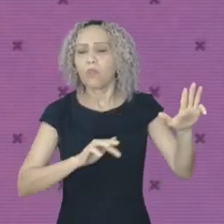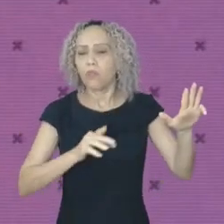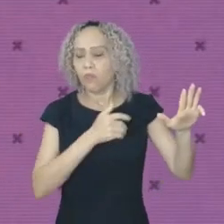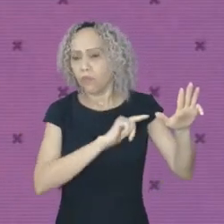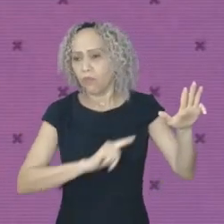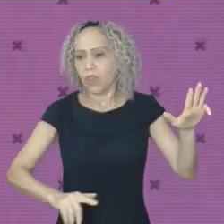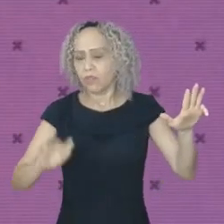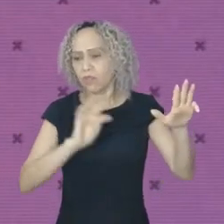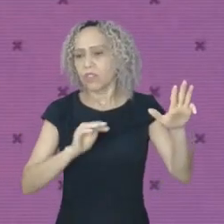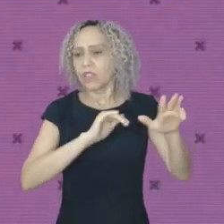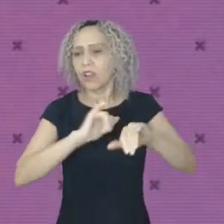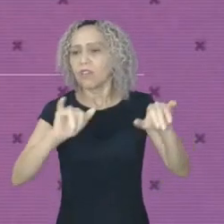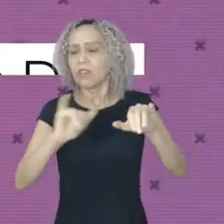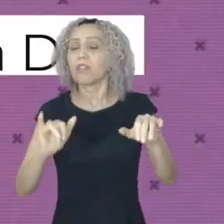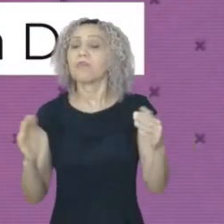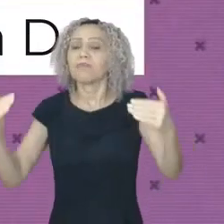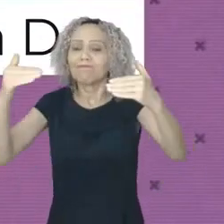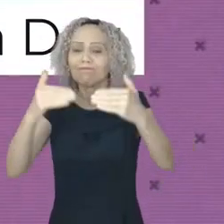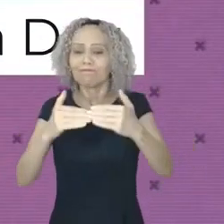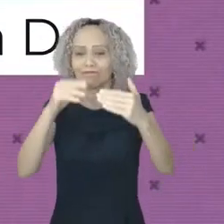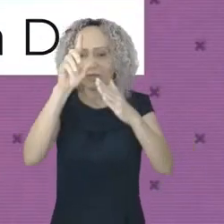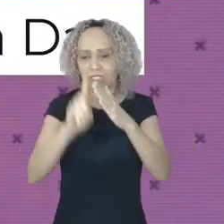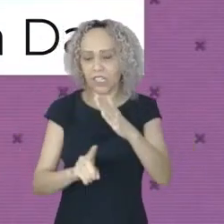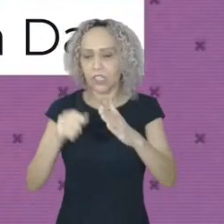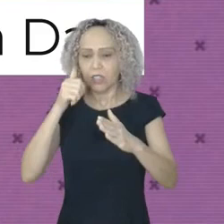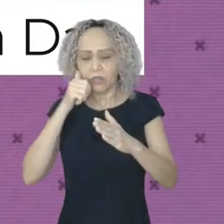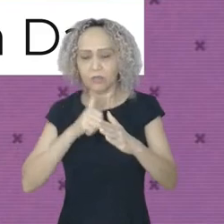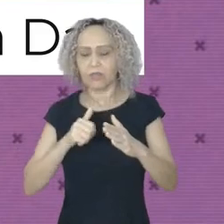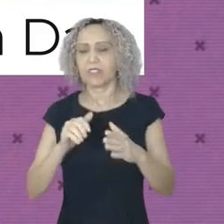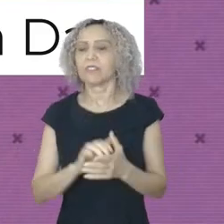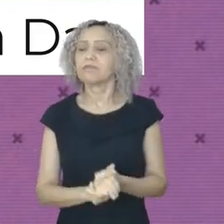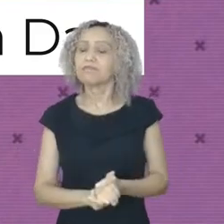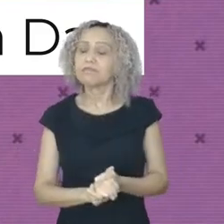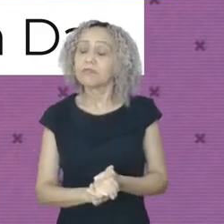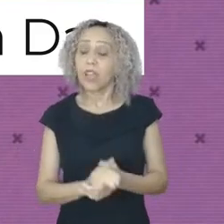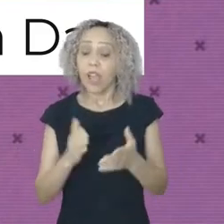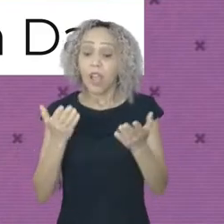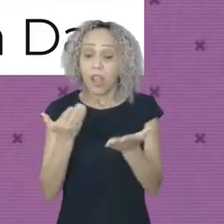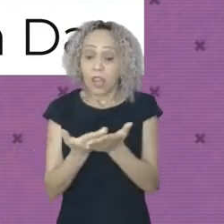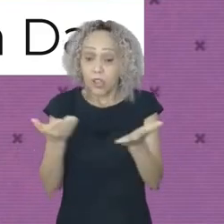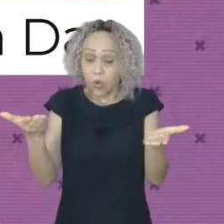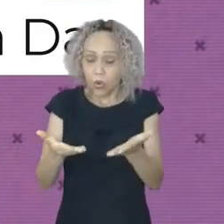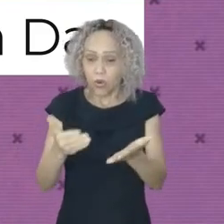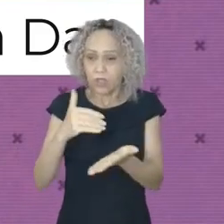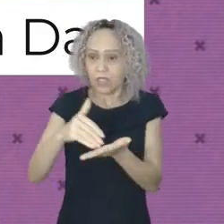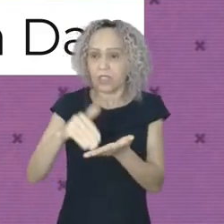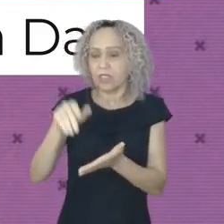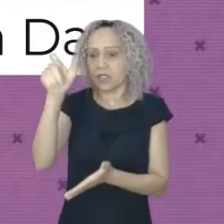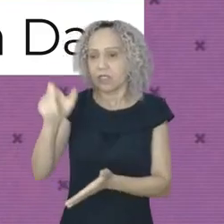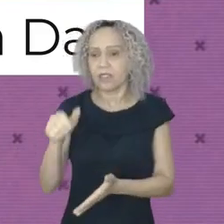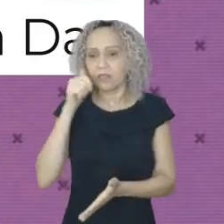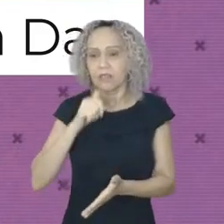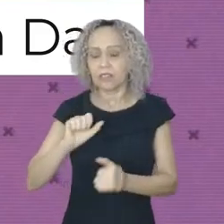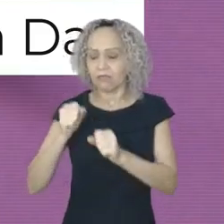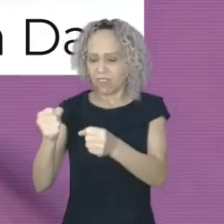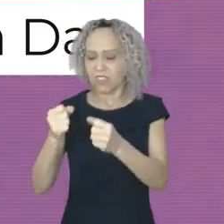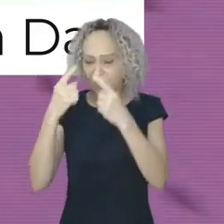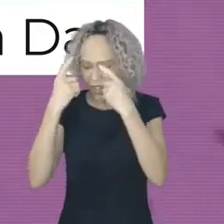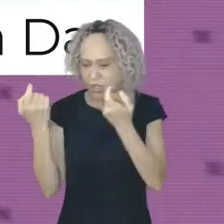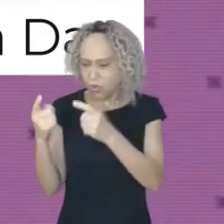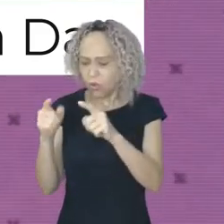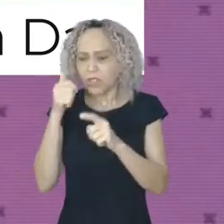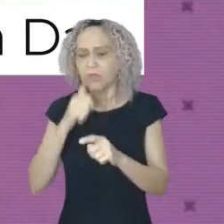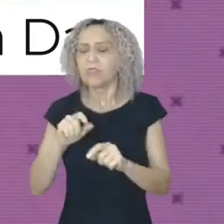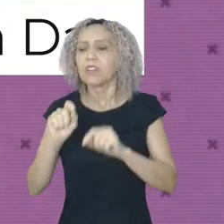e voltadas para a igualdade de direitos das mulheres. Na aula de hoje, a secretária nacional de enfrentamento à violência contra